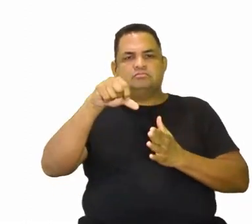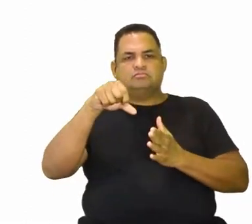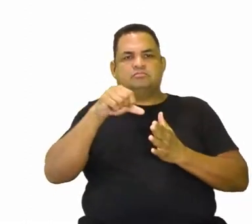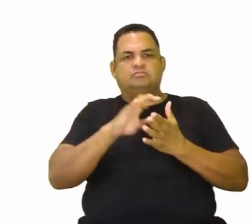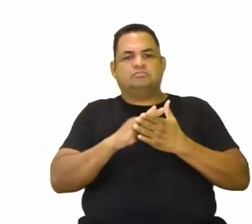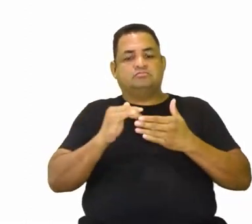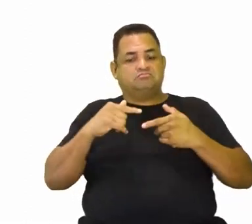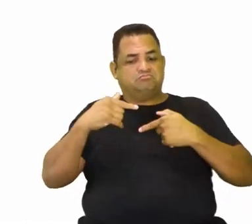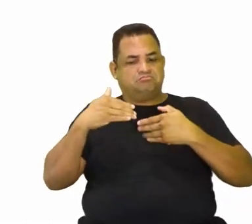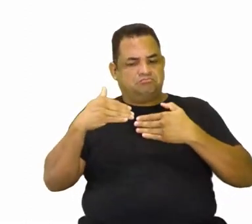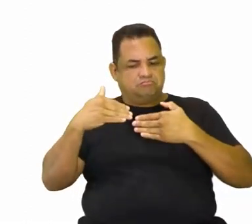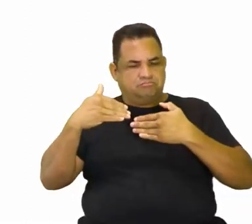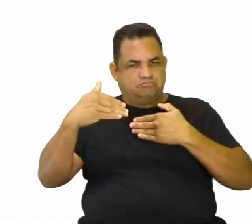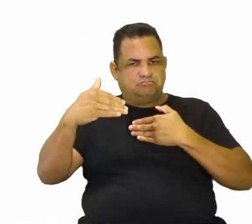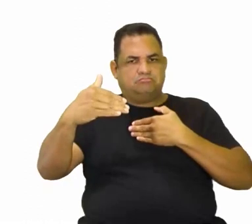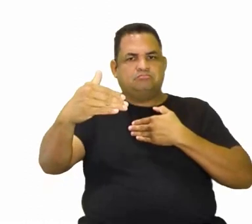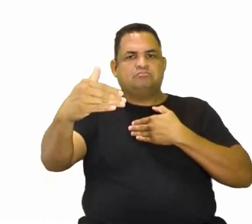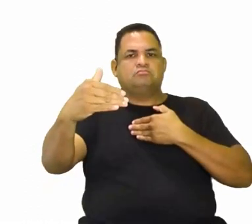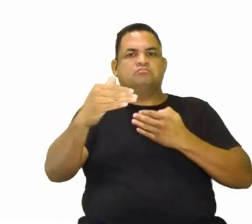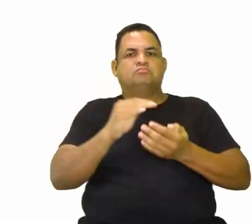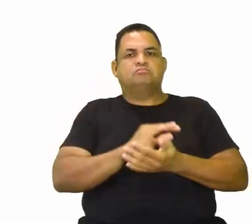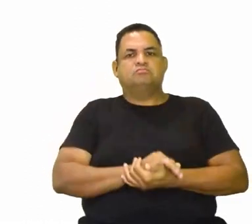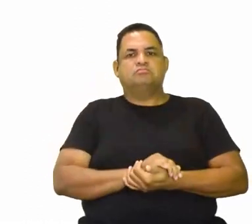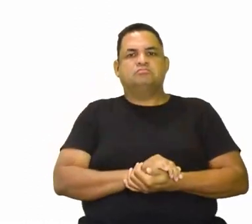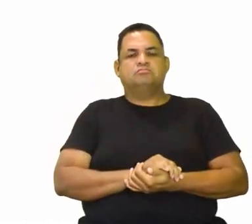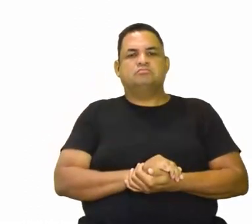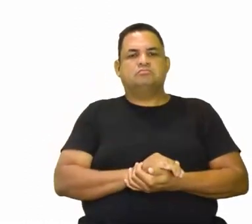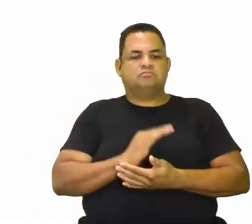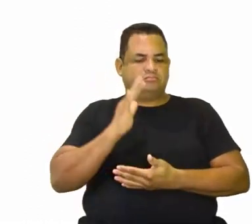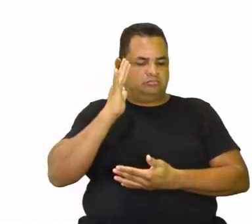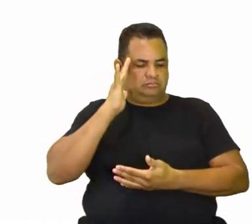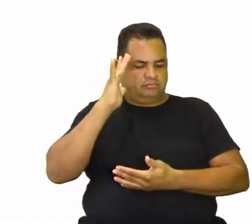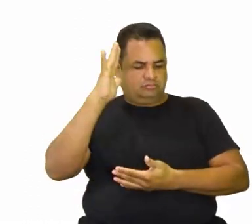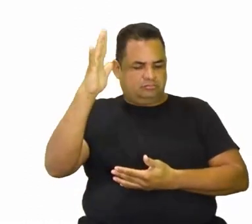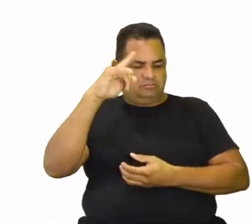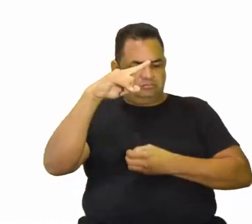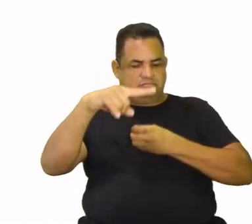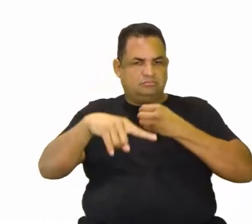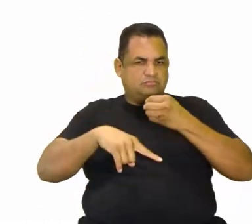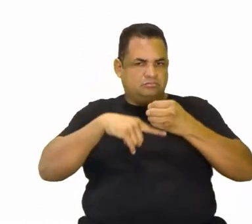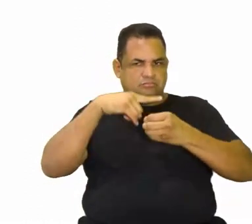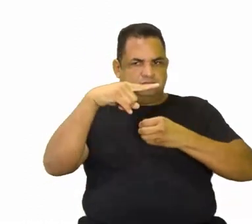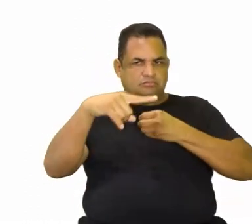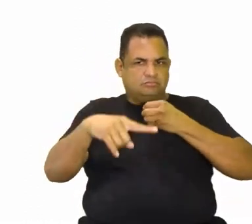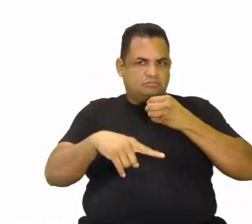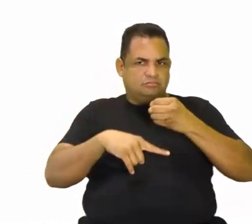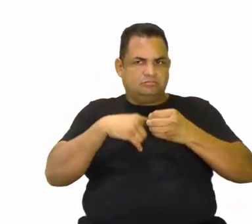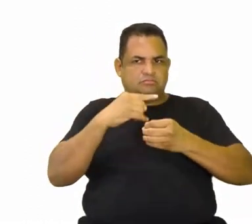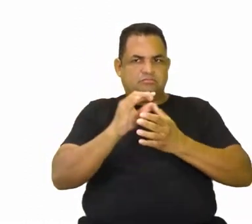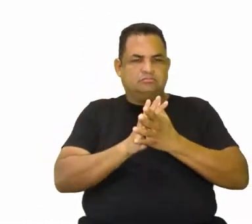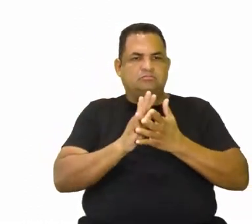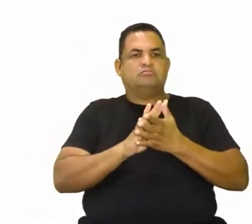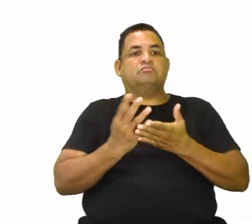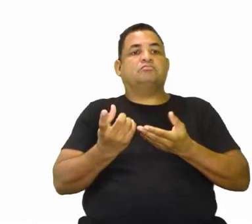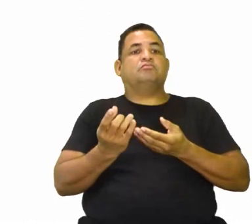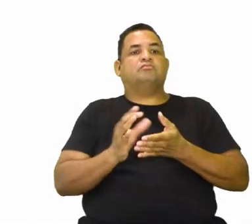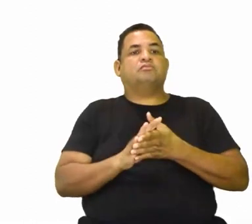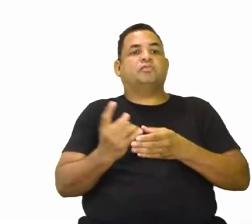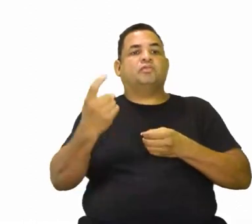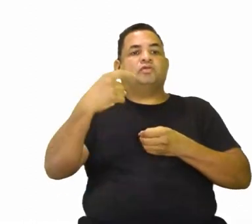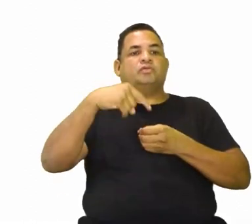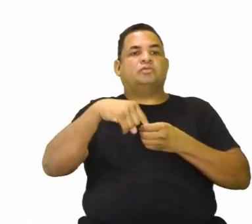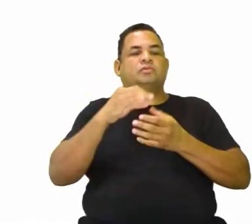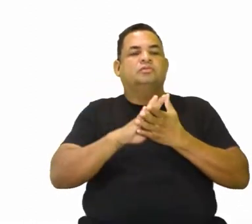XIX em diante, a teoria foi retomada